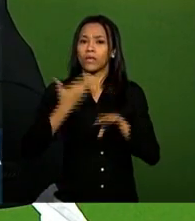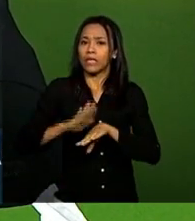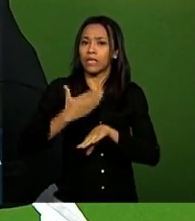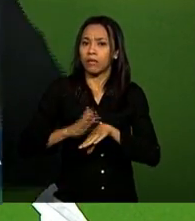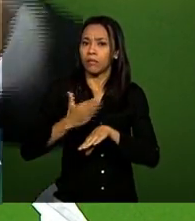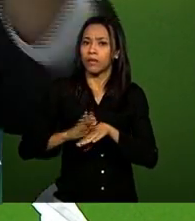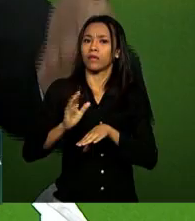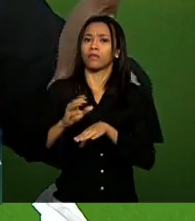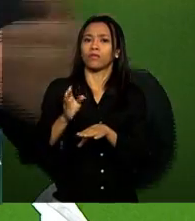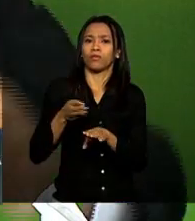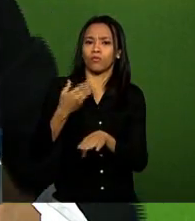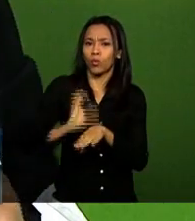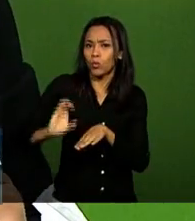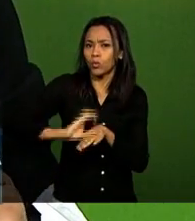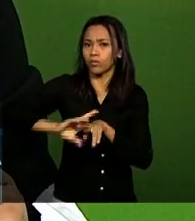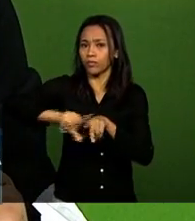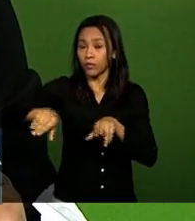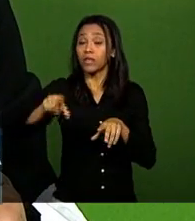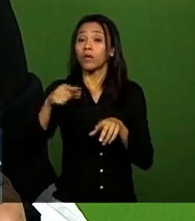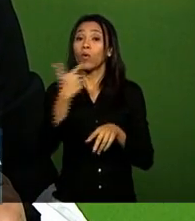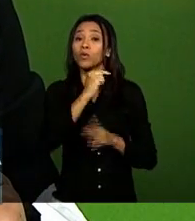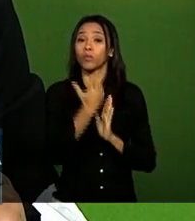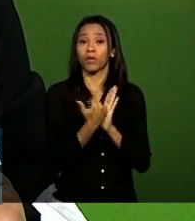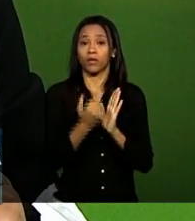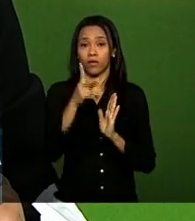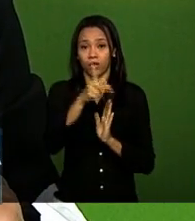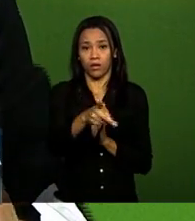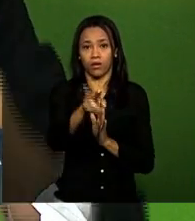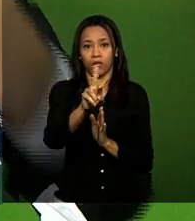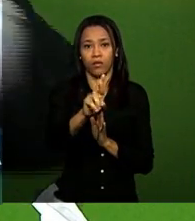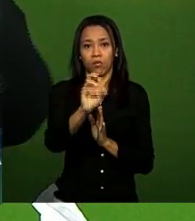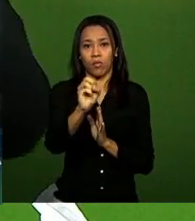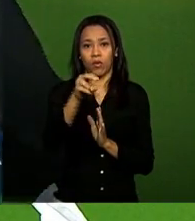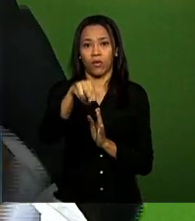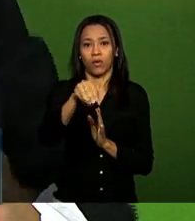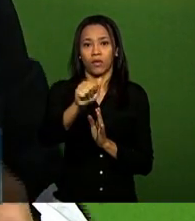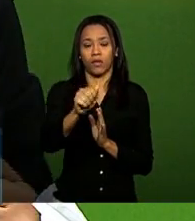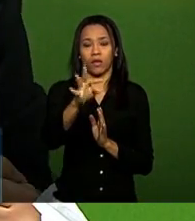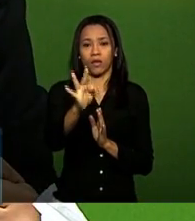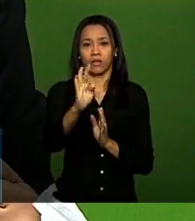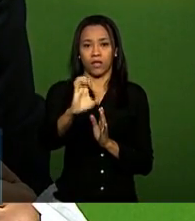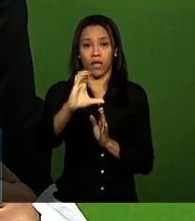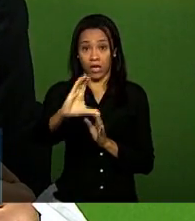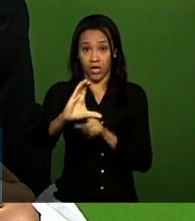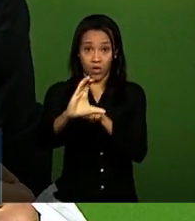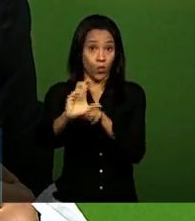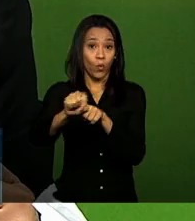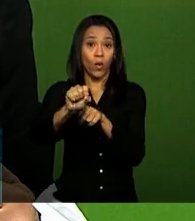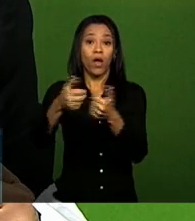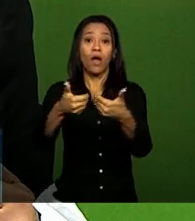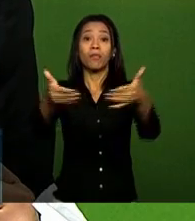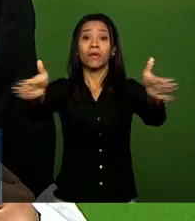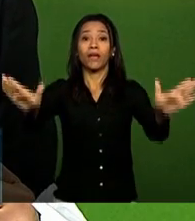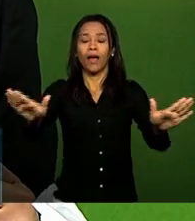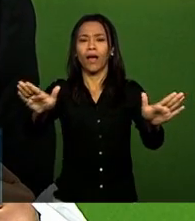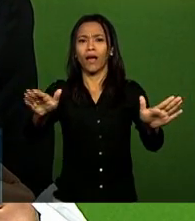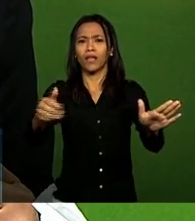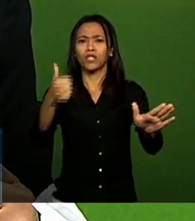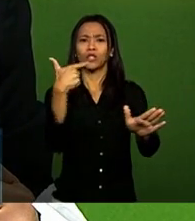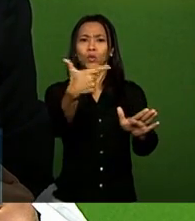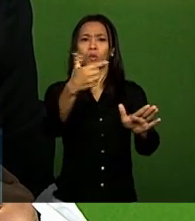Pronatec já anunciado pela presidenta buscará ampliarem 12 milhões de novos